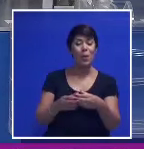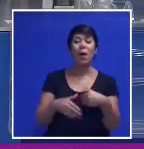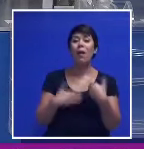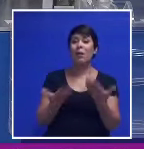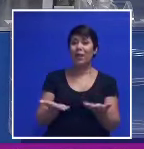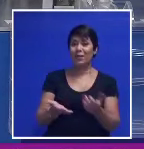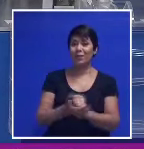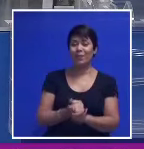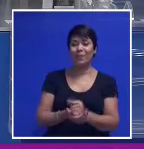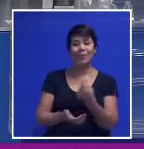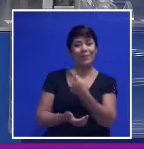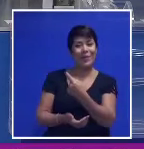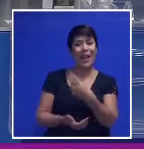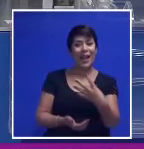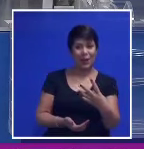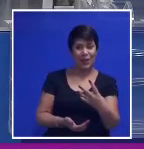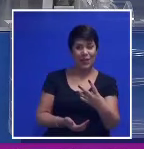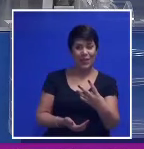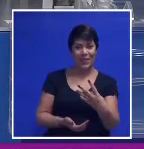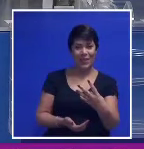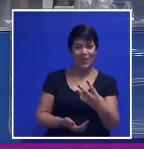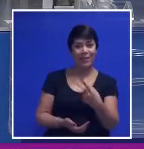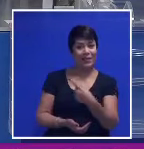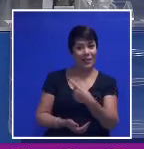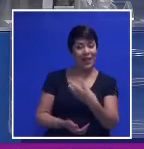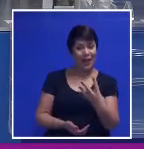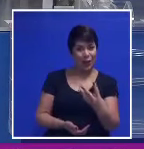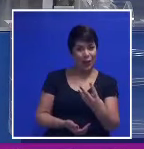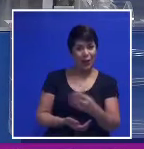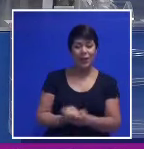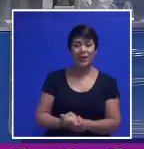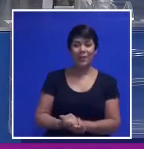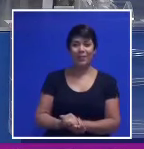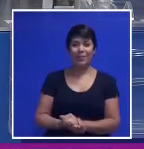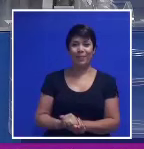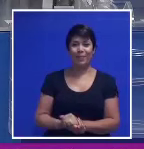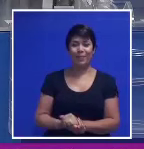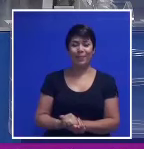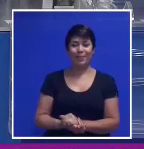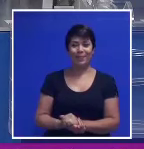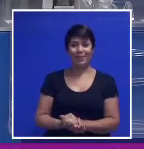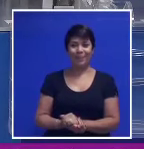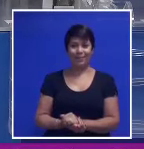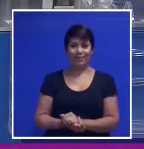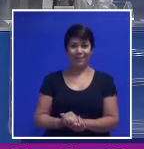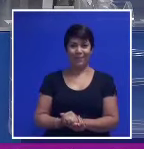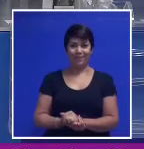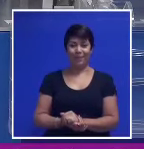número sorteado. É bola 14. Bola 14, Loto Fácil, concurso